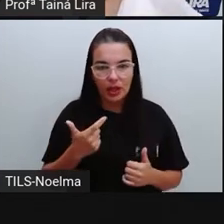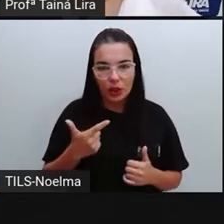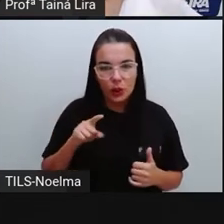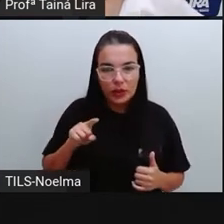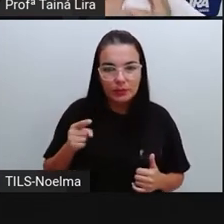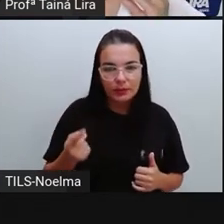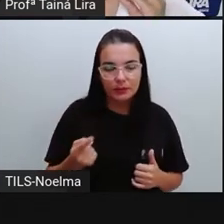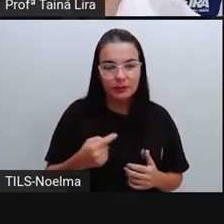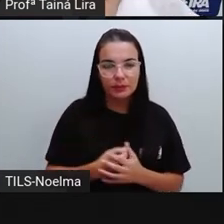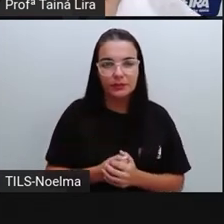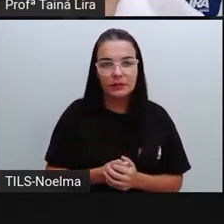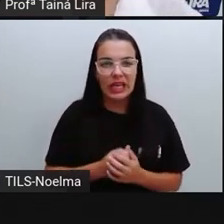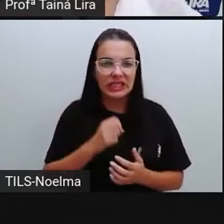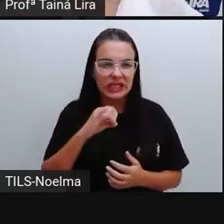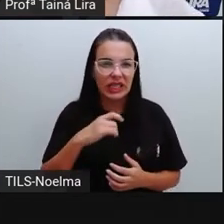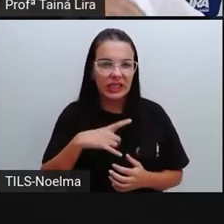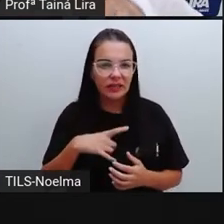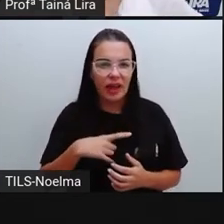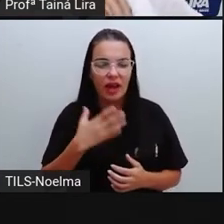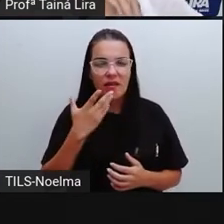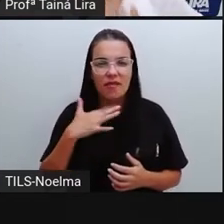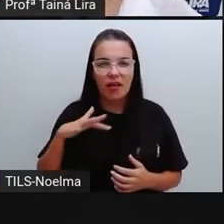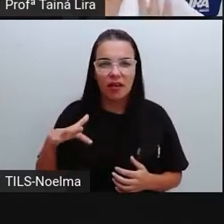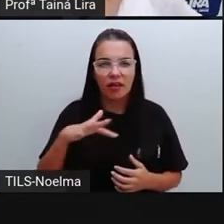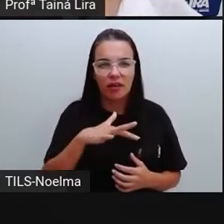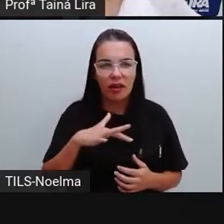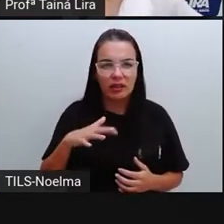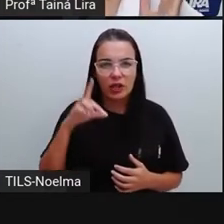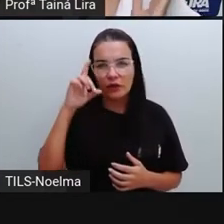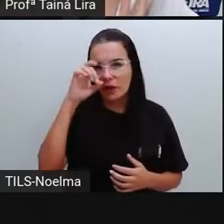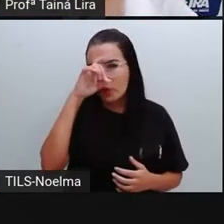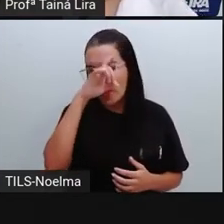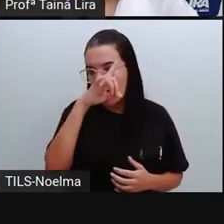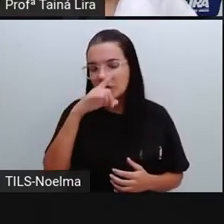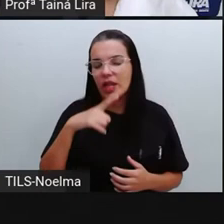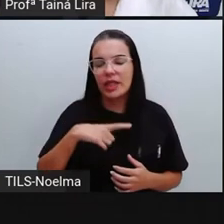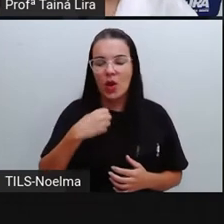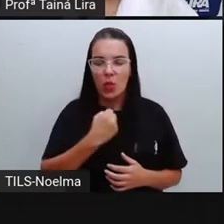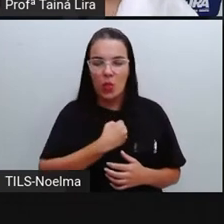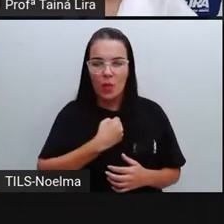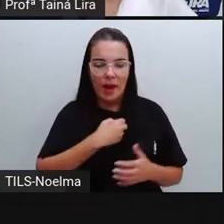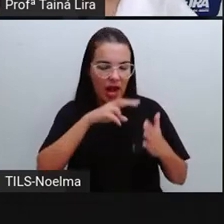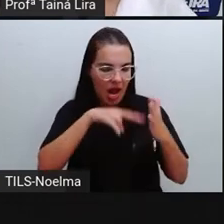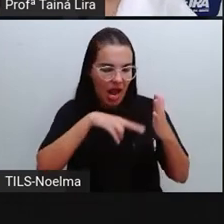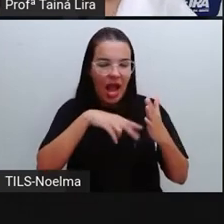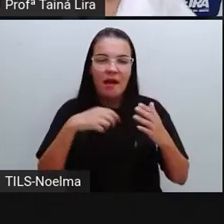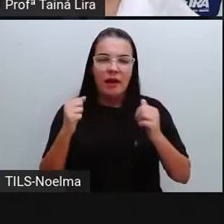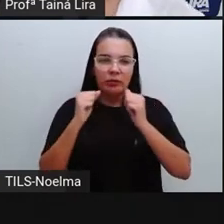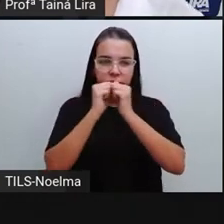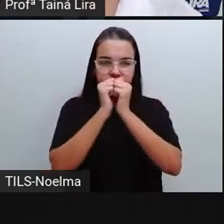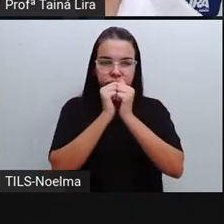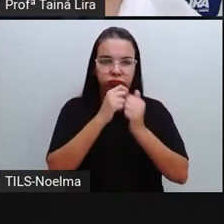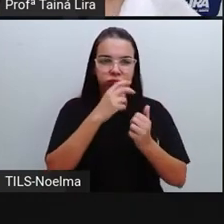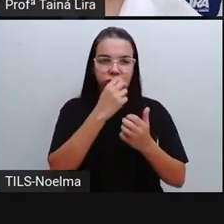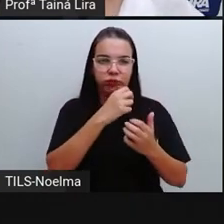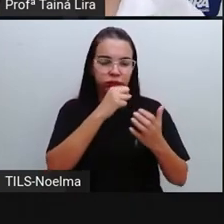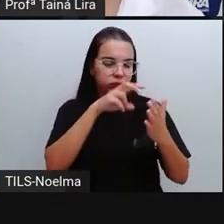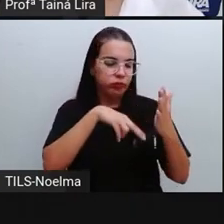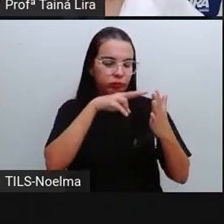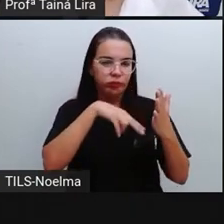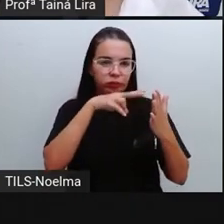ainda tiver alguma criança com dificuldade de ler algum número, não tem problema, eu vou estar lendo aqui junto com vocês, tá? Então, ó,